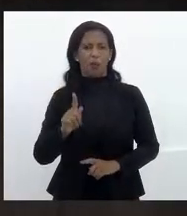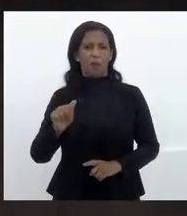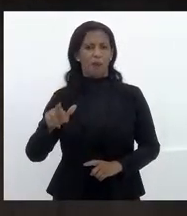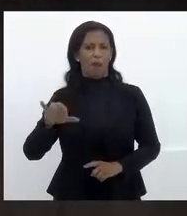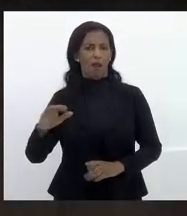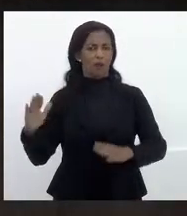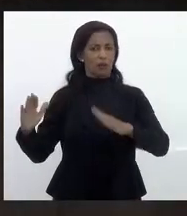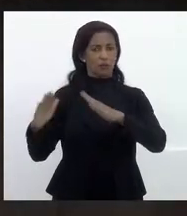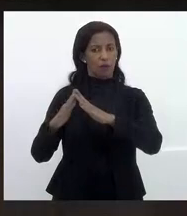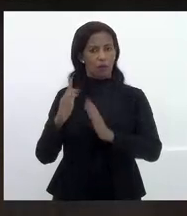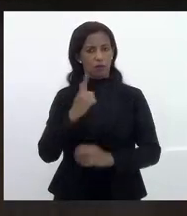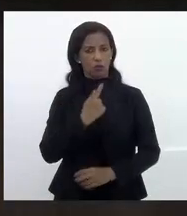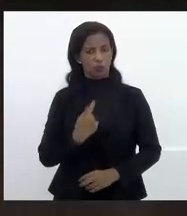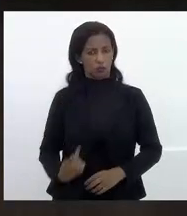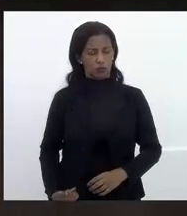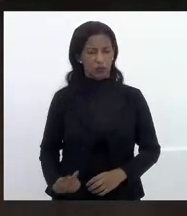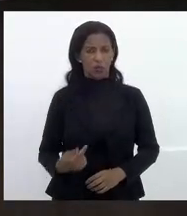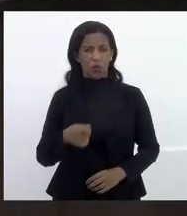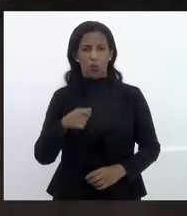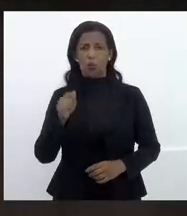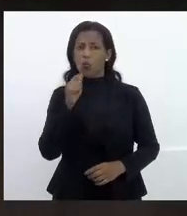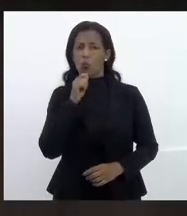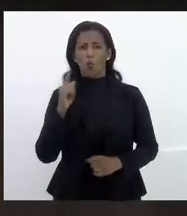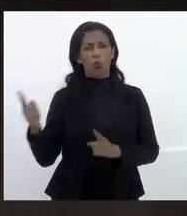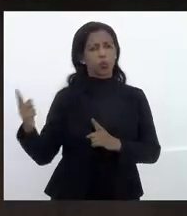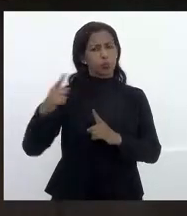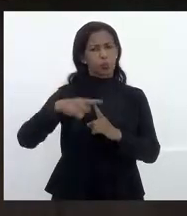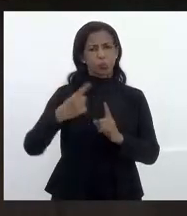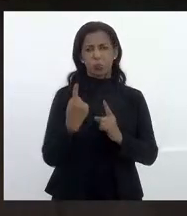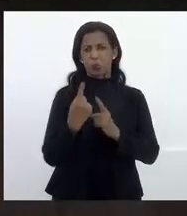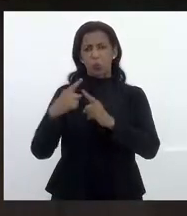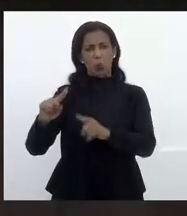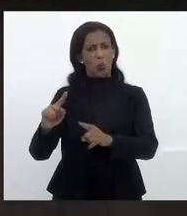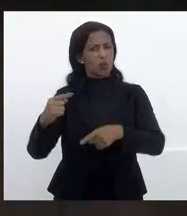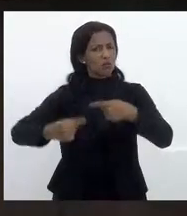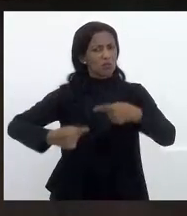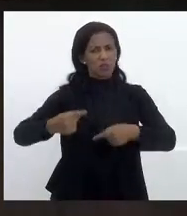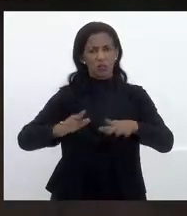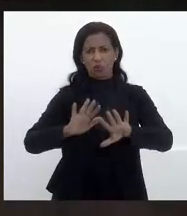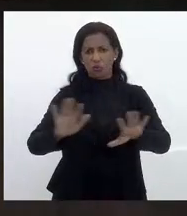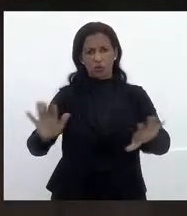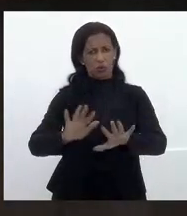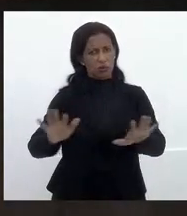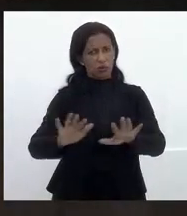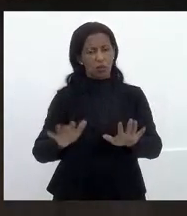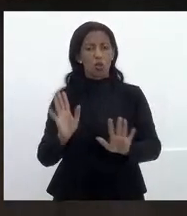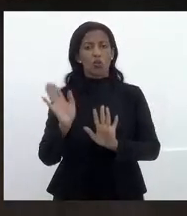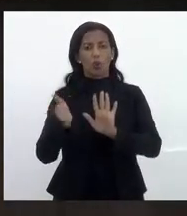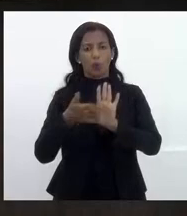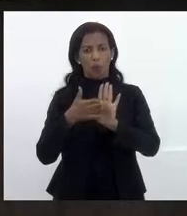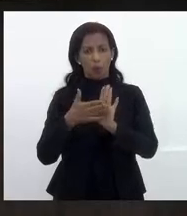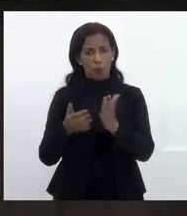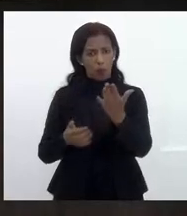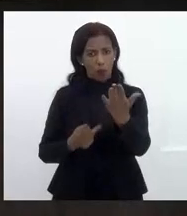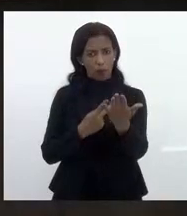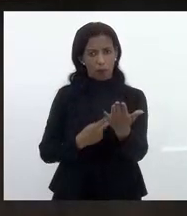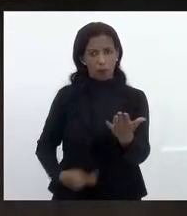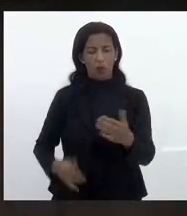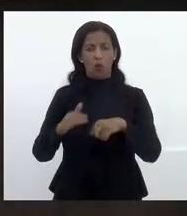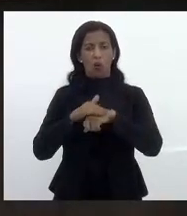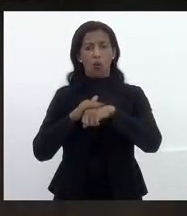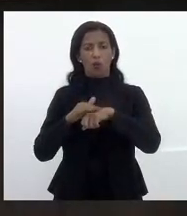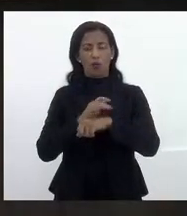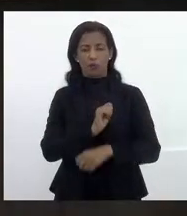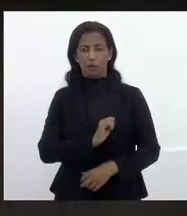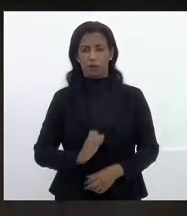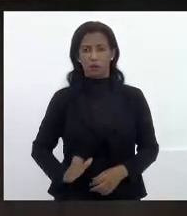tipo as contrariedades não está sendo discutido agora então eu quero pro por vossa excelência' conversando com